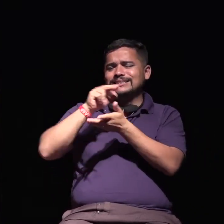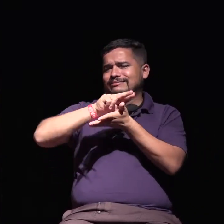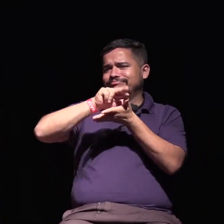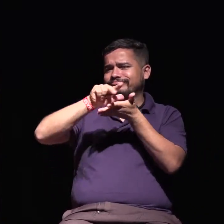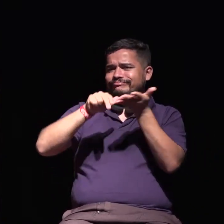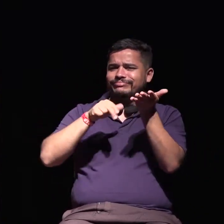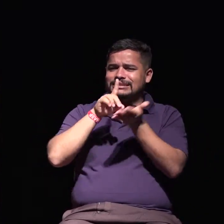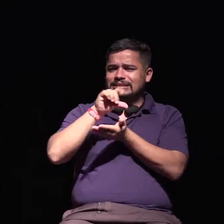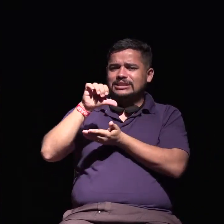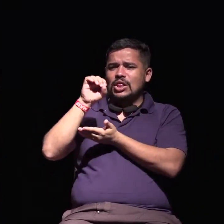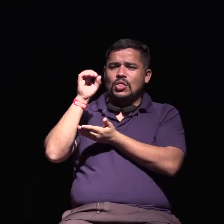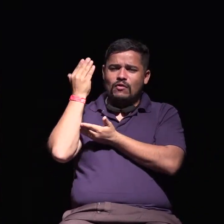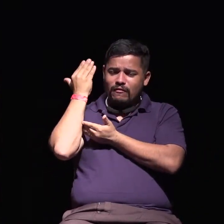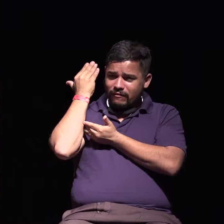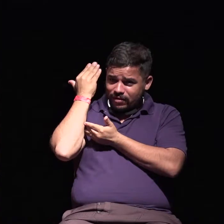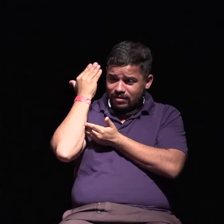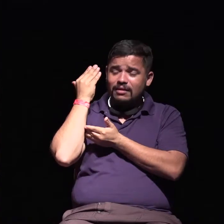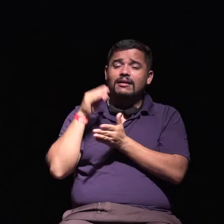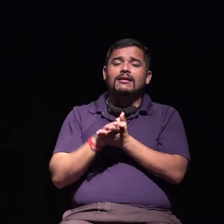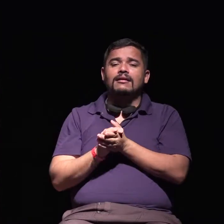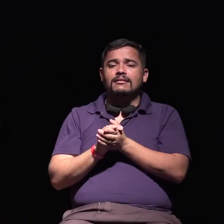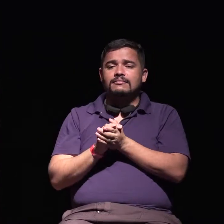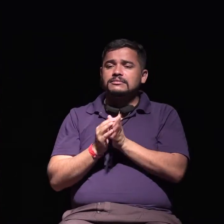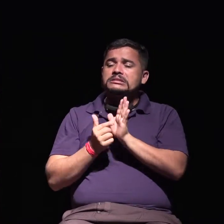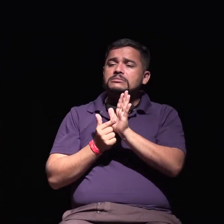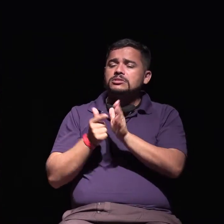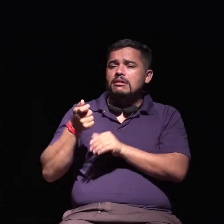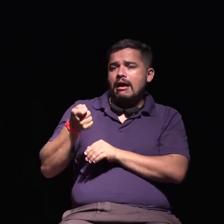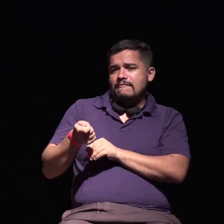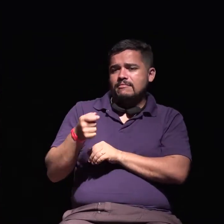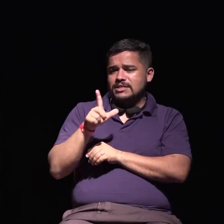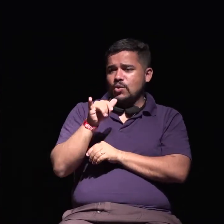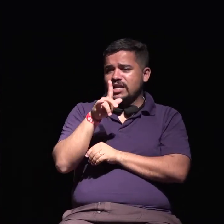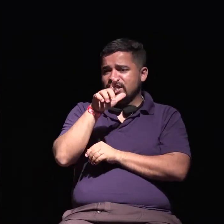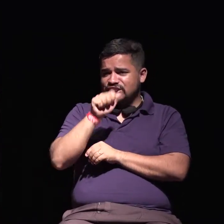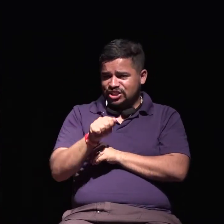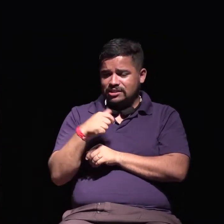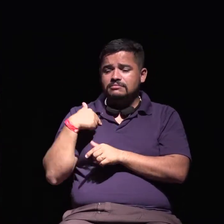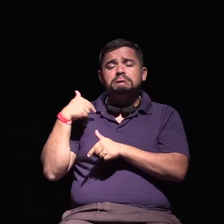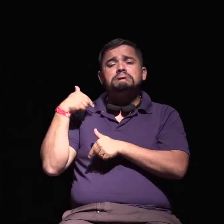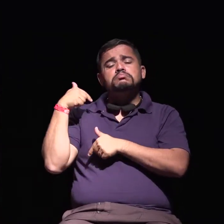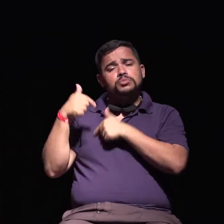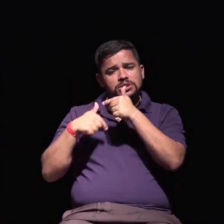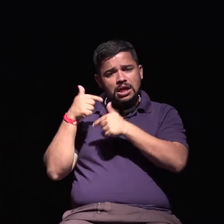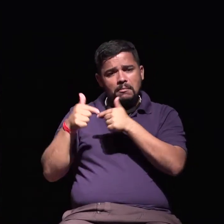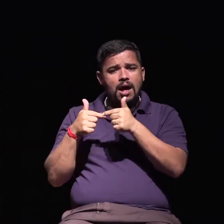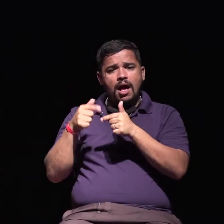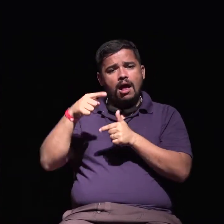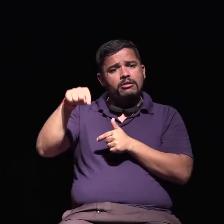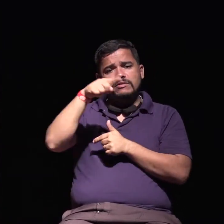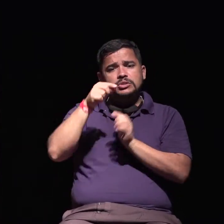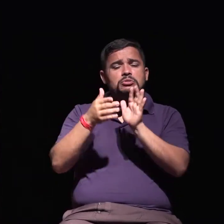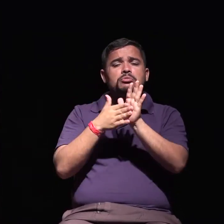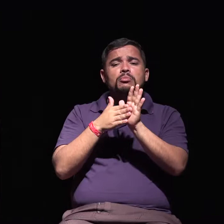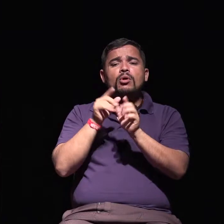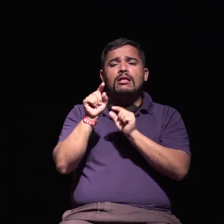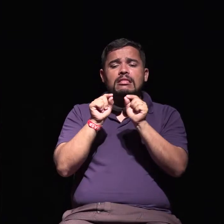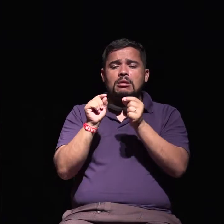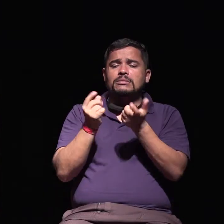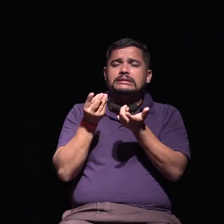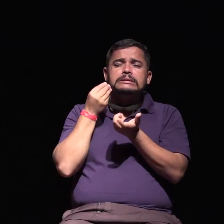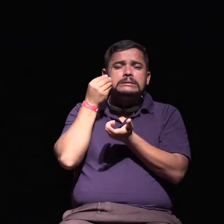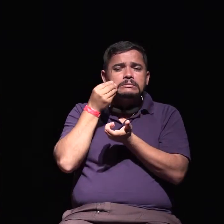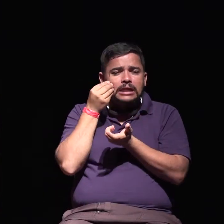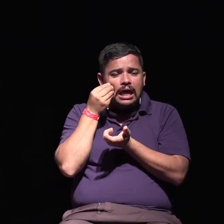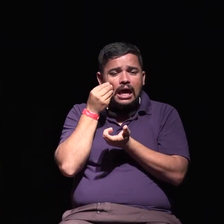dança dos anos 90 sublinham a afirmação de Elijah Clark: no meu trabalho, se o espectador não se propõe a fazer a experiência,